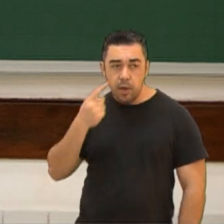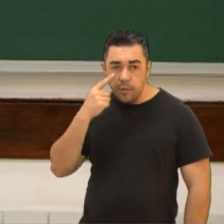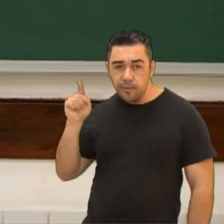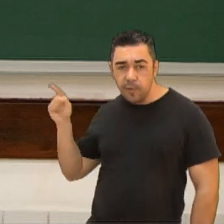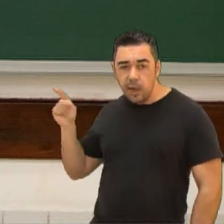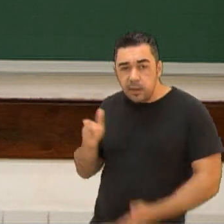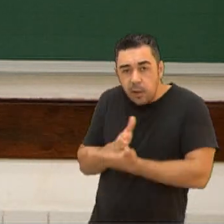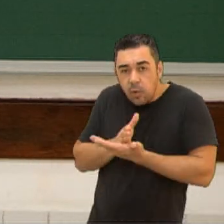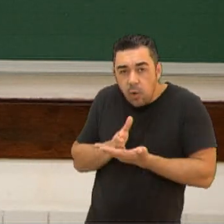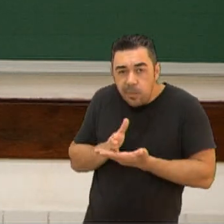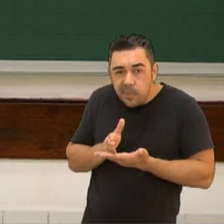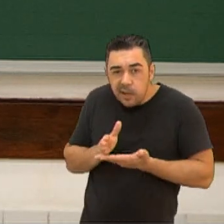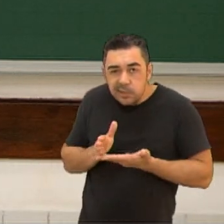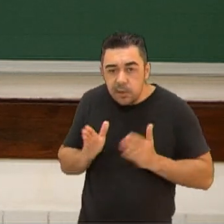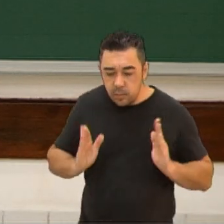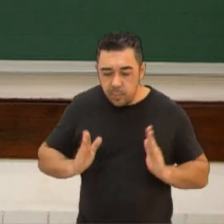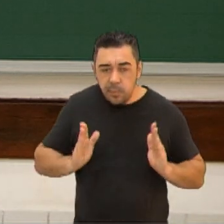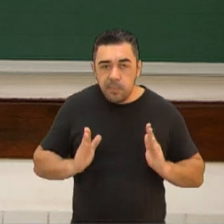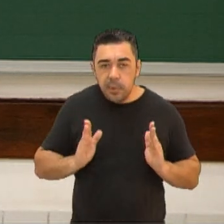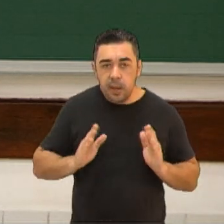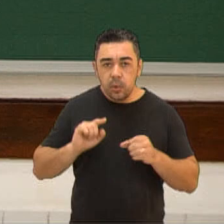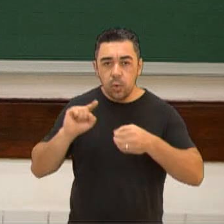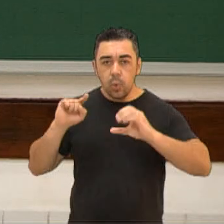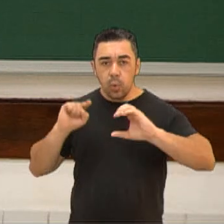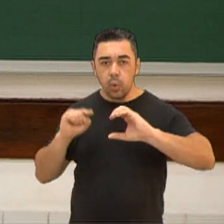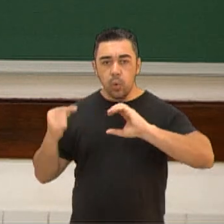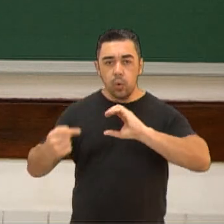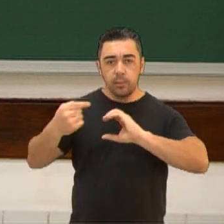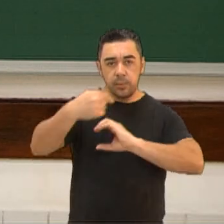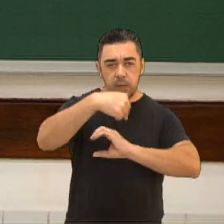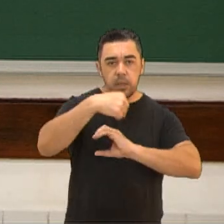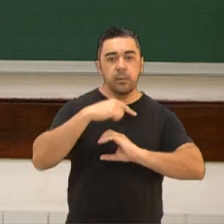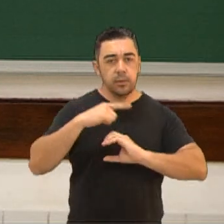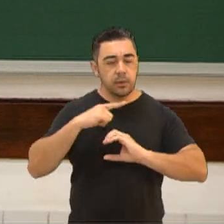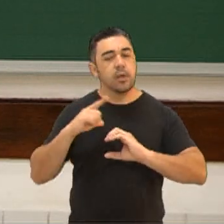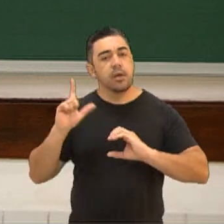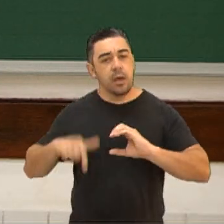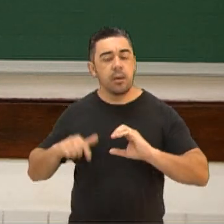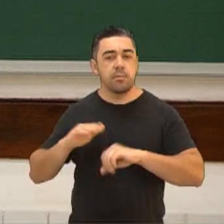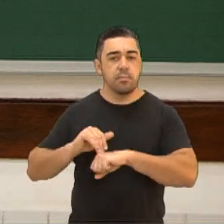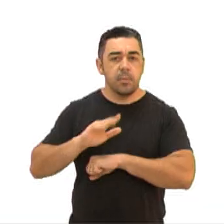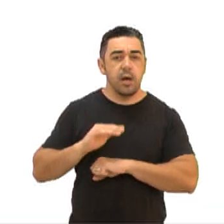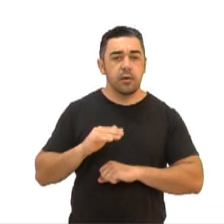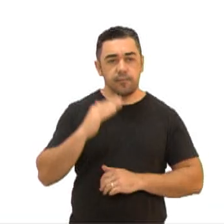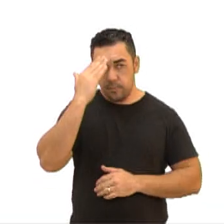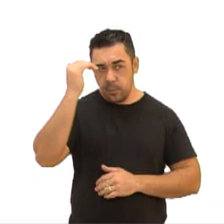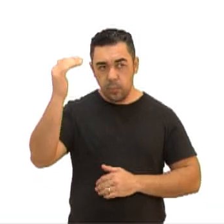quase entrando na fase do cubismo já. Obras bem mais ousadas, bem mais soltas.